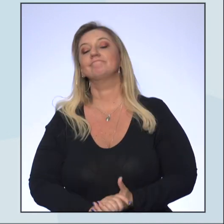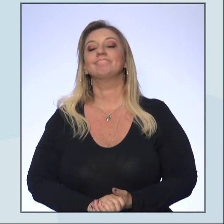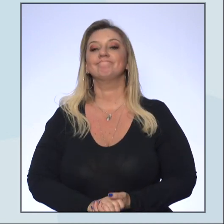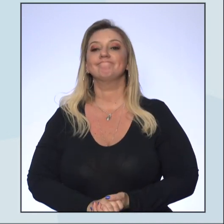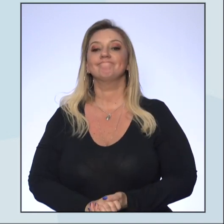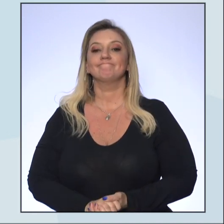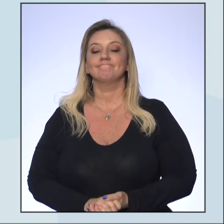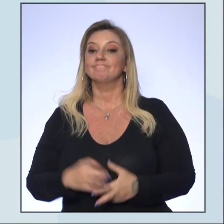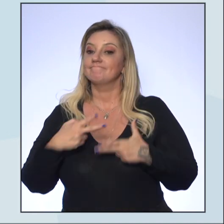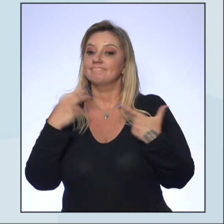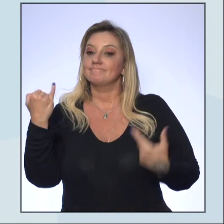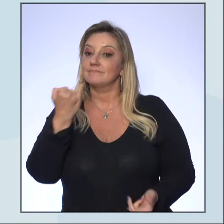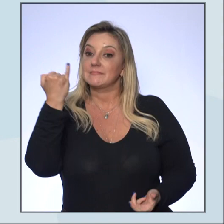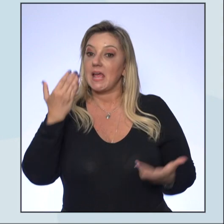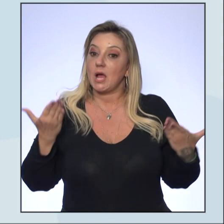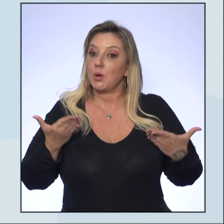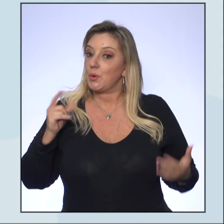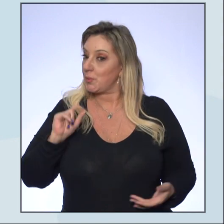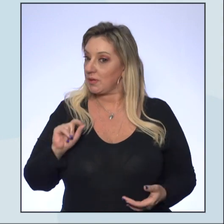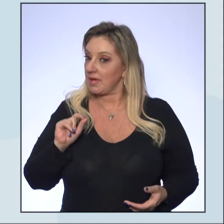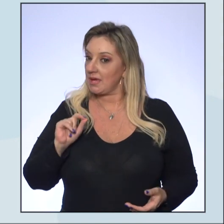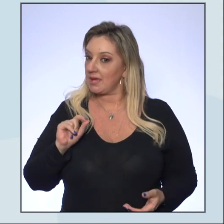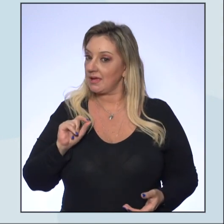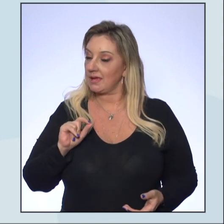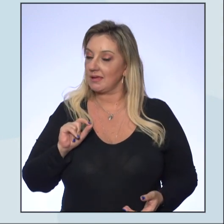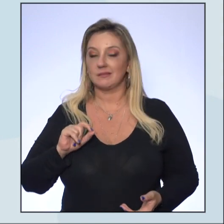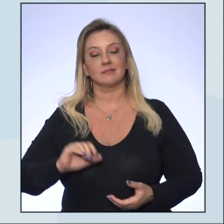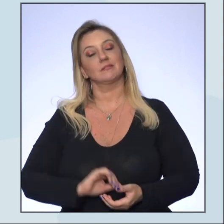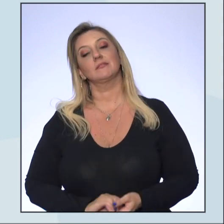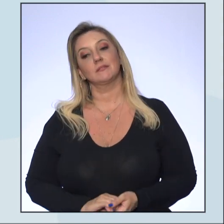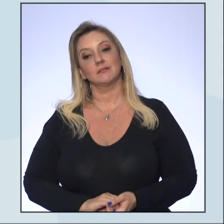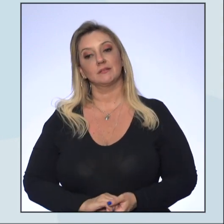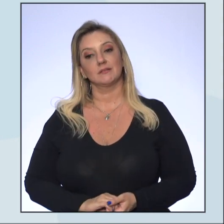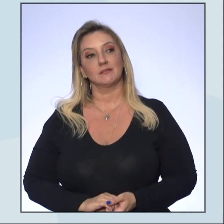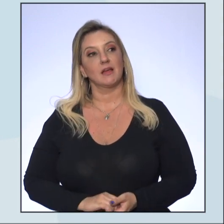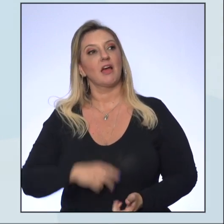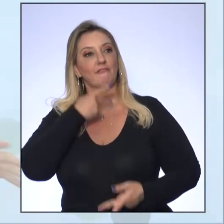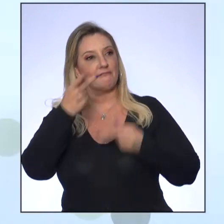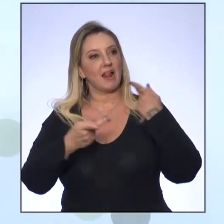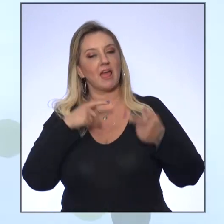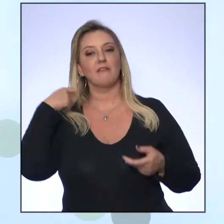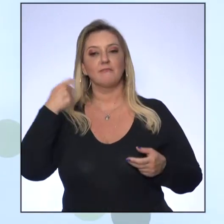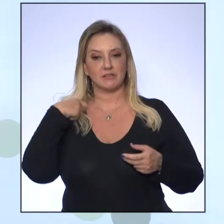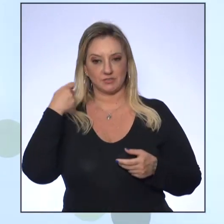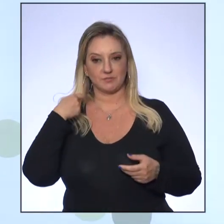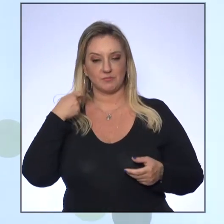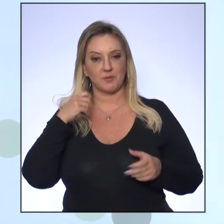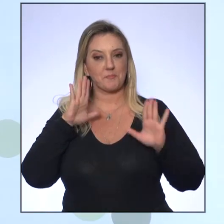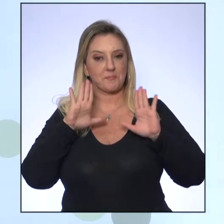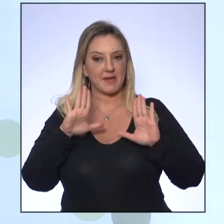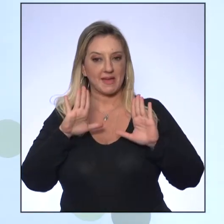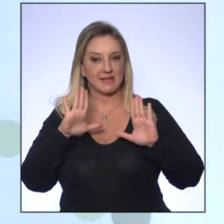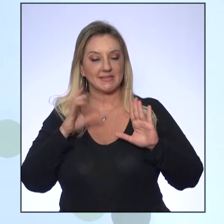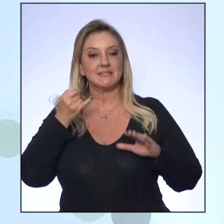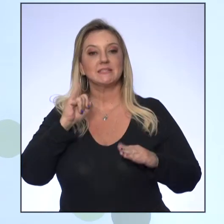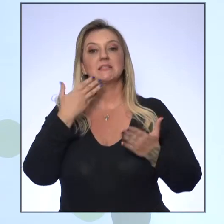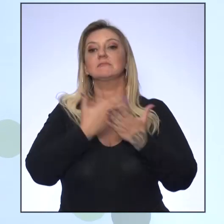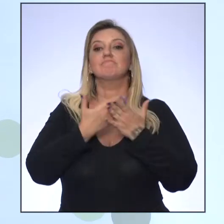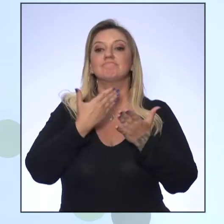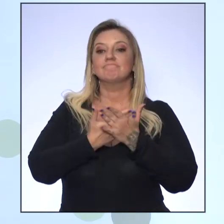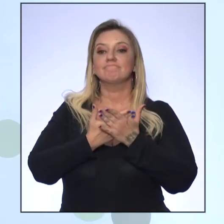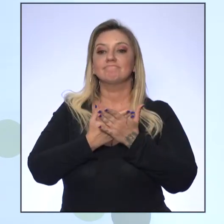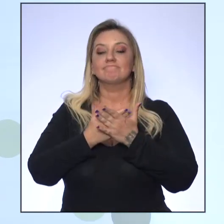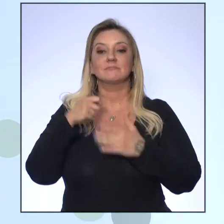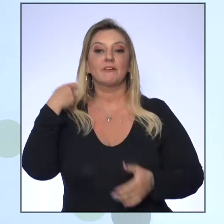um elemento importante agora é o seguinte. Muito bem, falei bastante de vestibular, mas se eu vou estudar para o